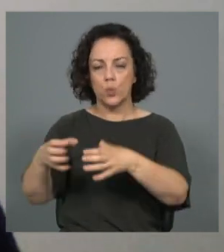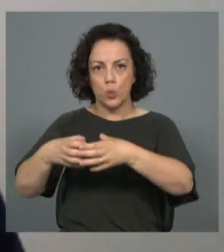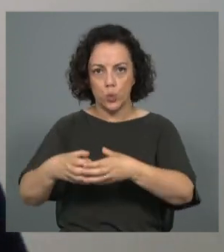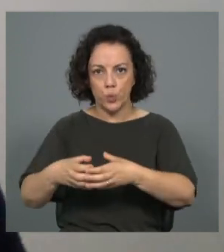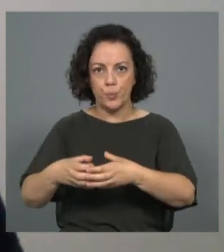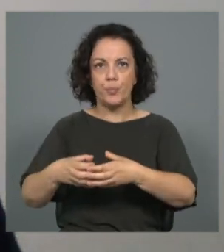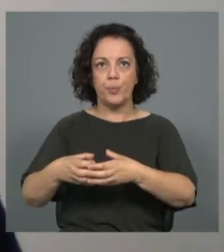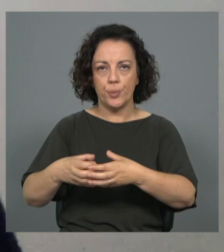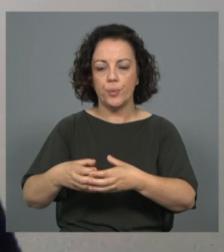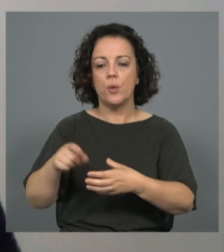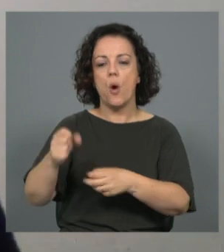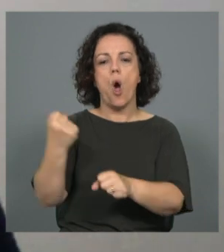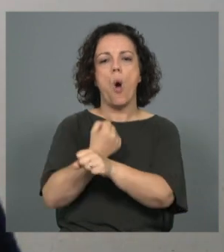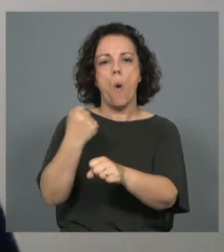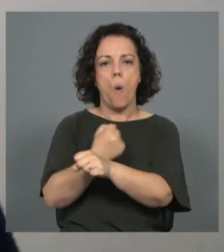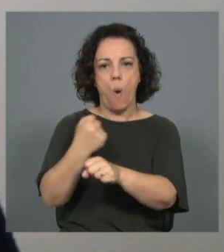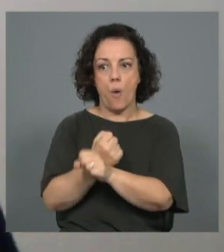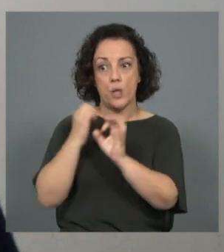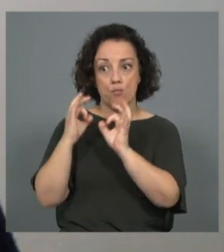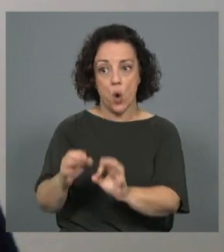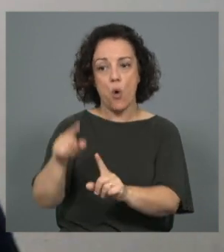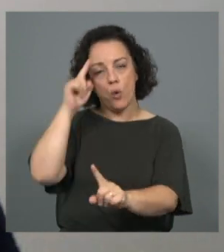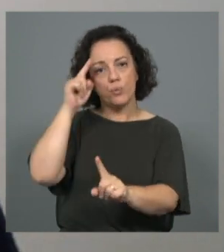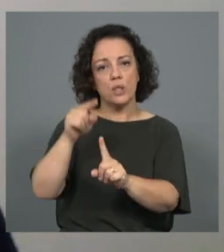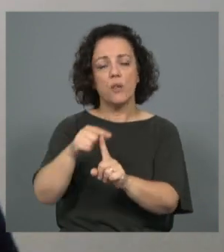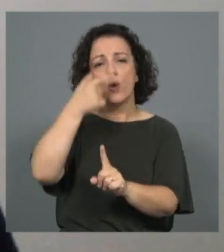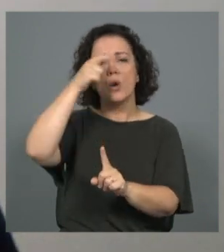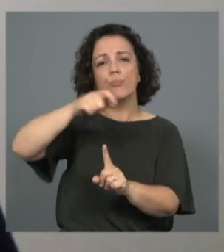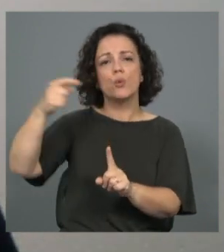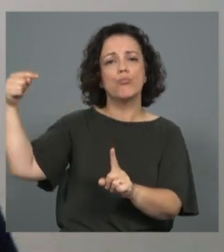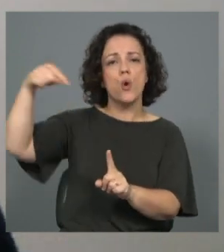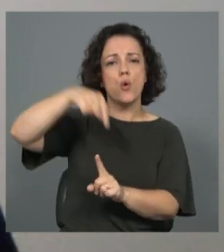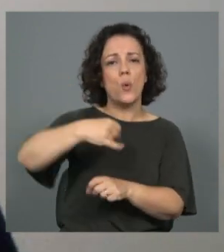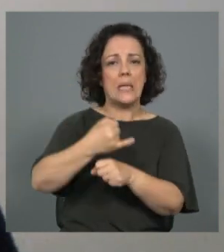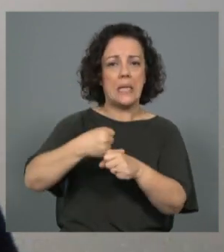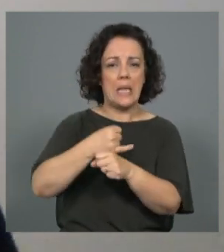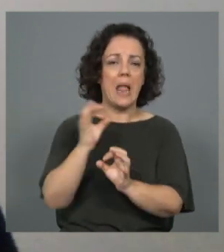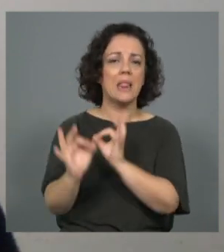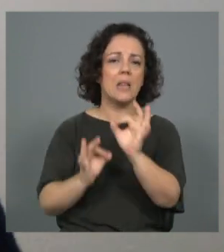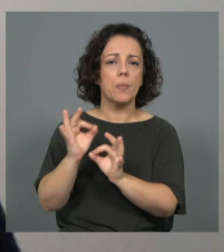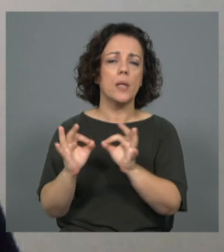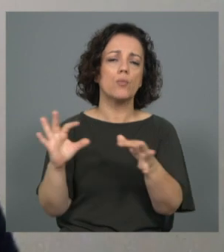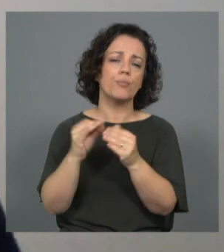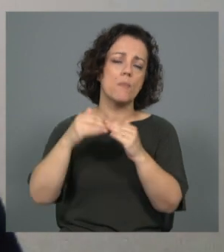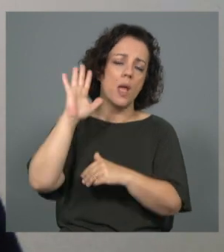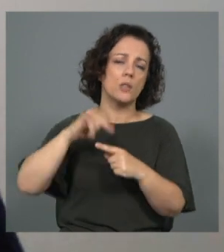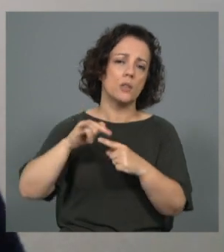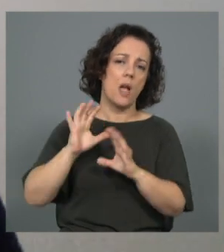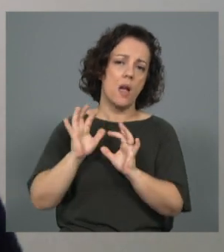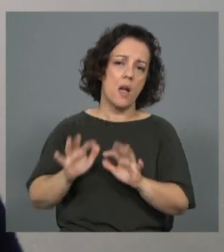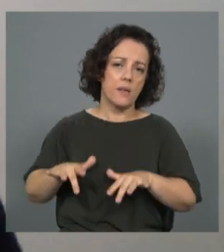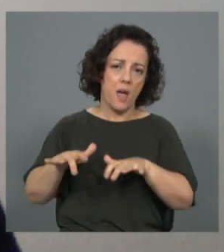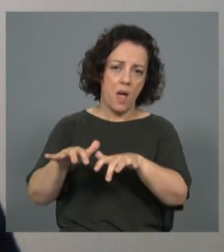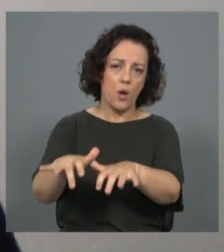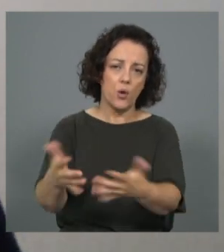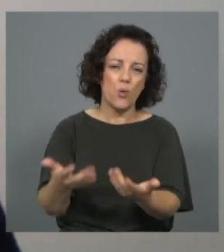certeza será para receber as pessoas que venham para a nossa ilha para tratamentos, sobretudo tratamentos oncológicos, que são tratamentos que